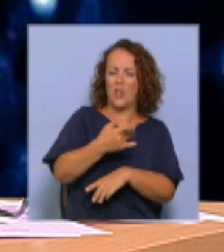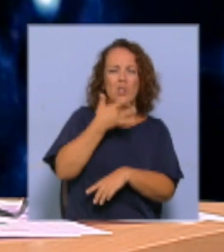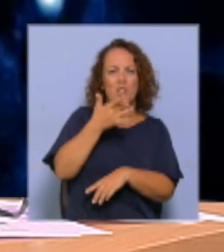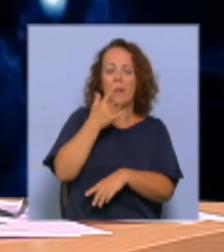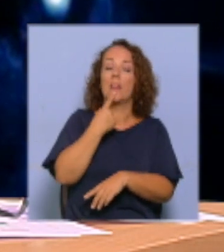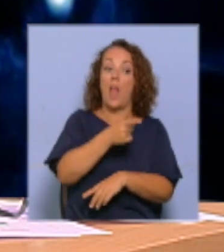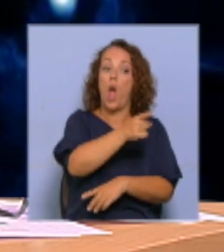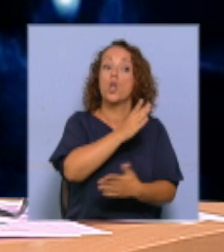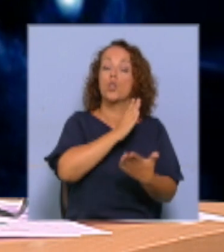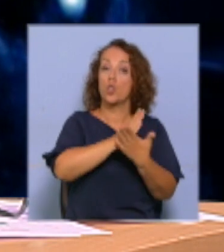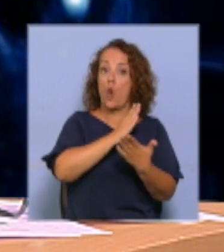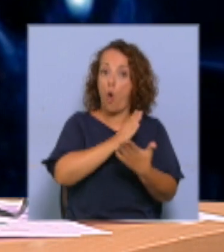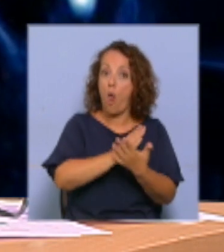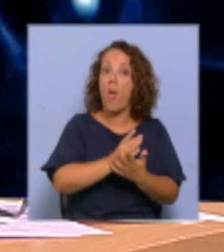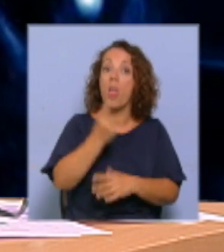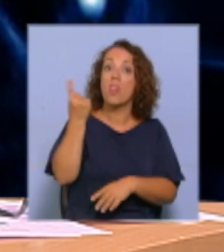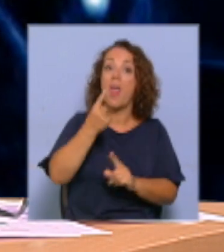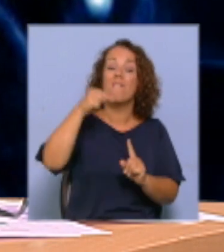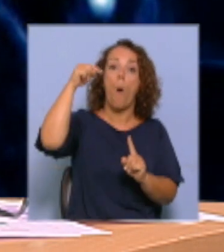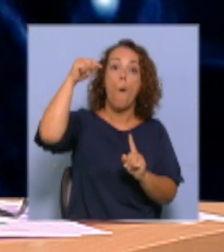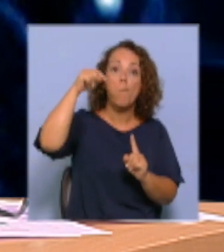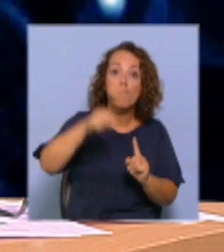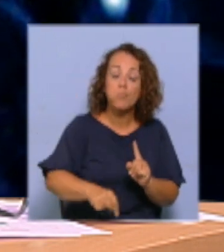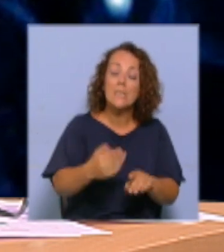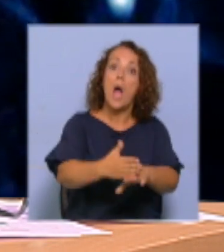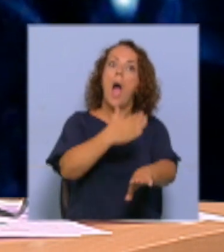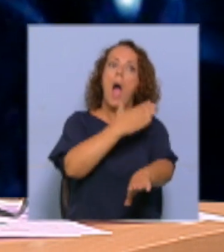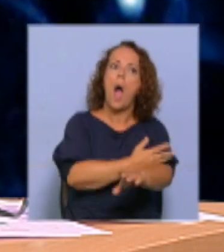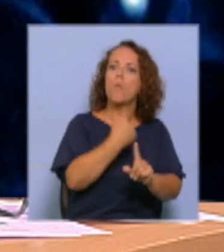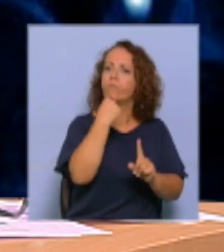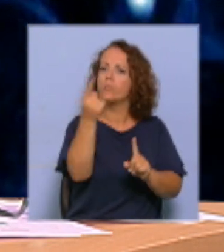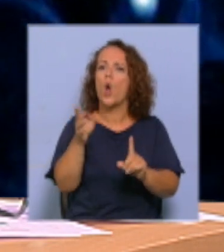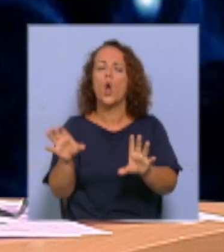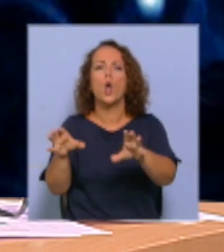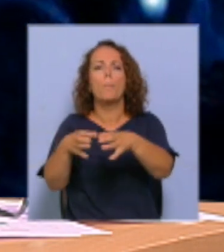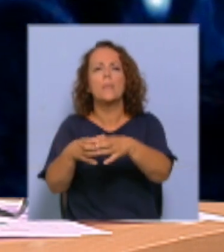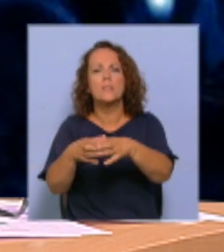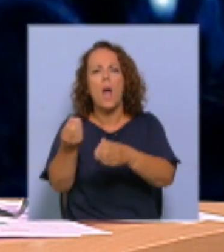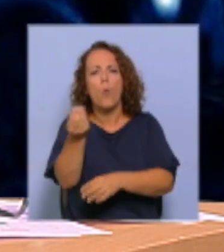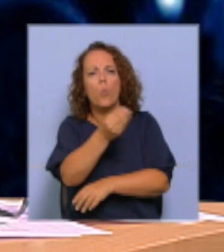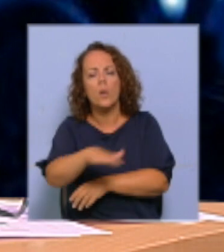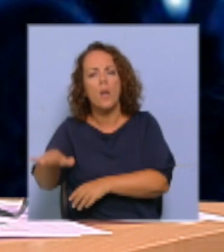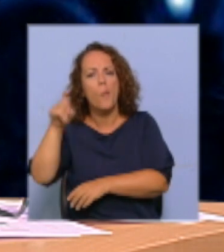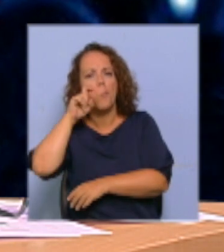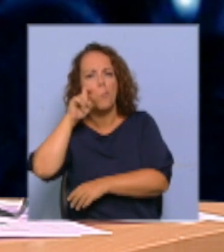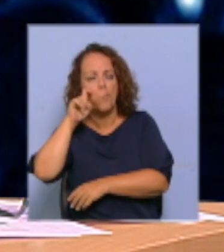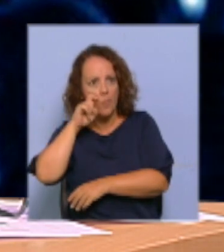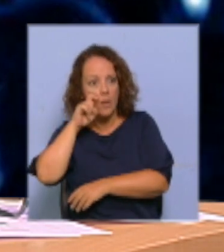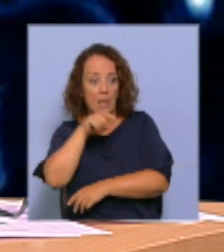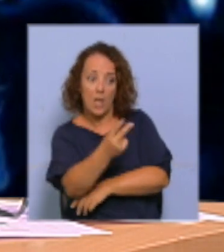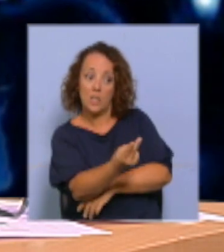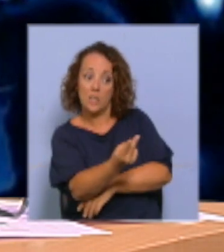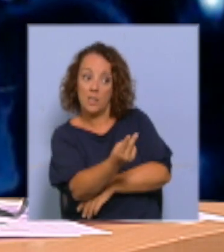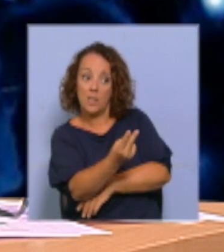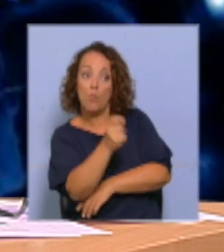deve comunicar imediatamente e atempadamente à Comissão de Menores, não é? À Comissão de Menores, que estes menores